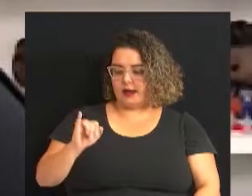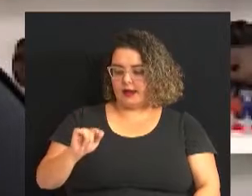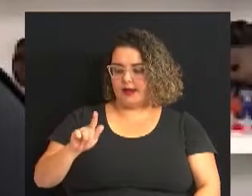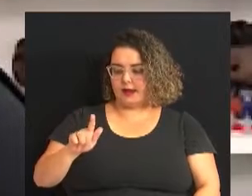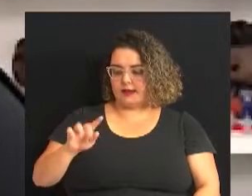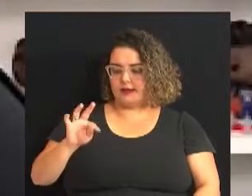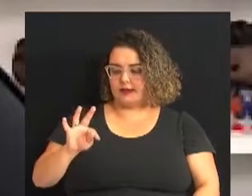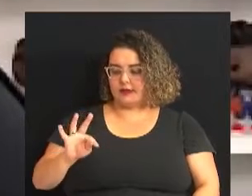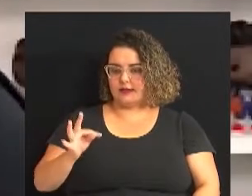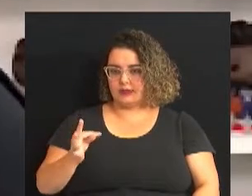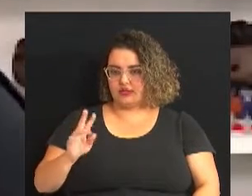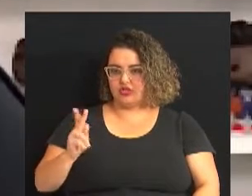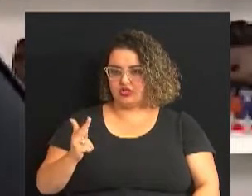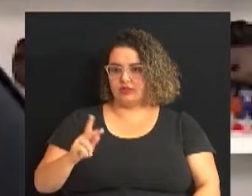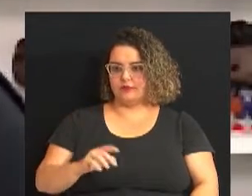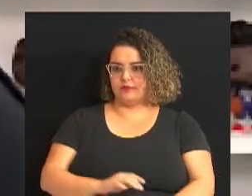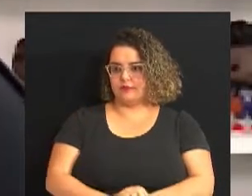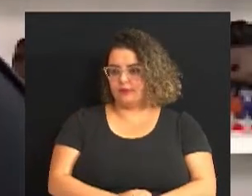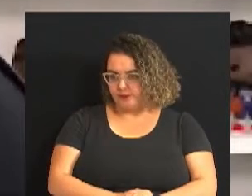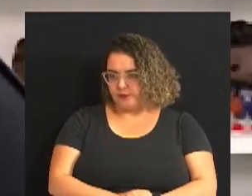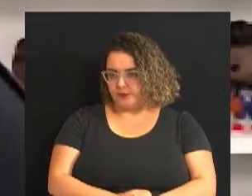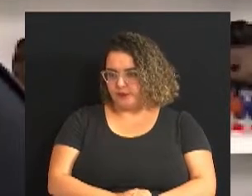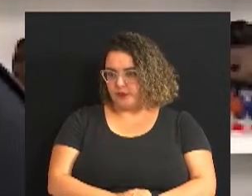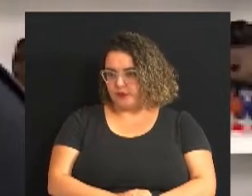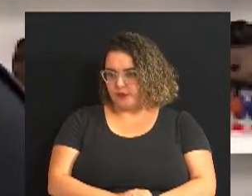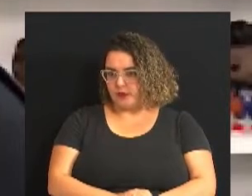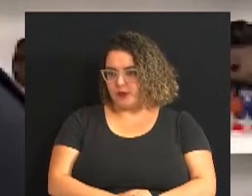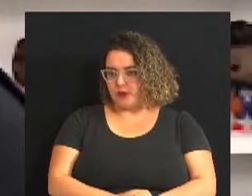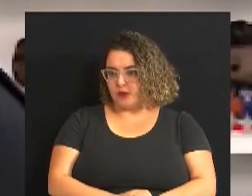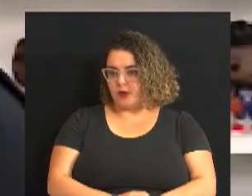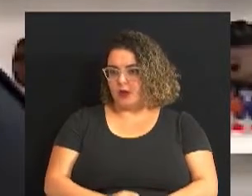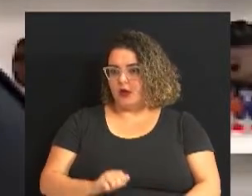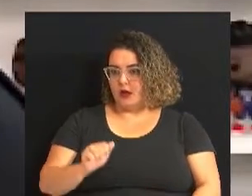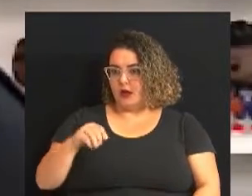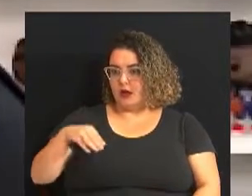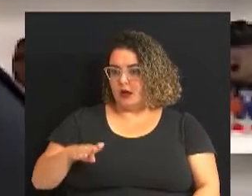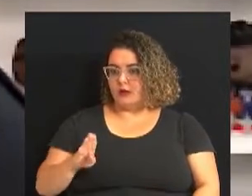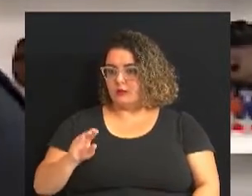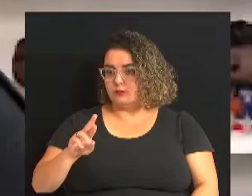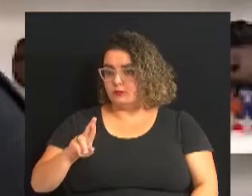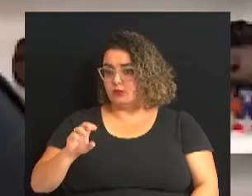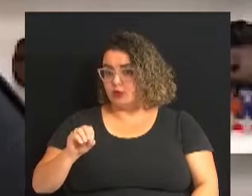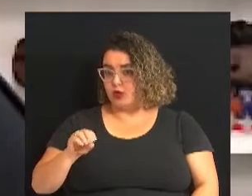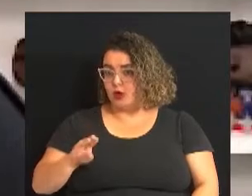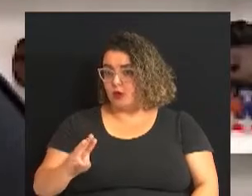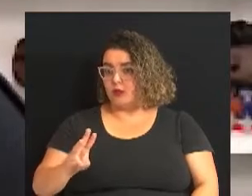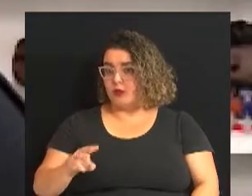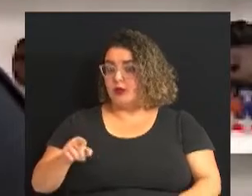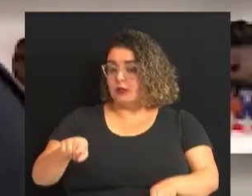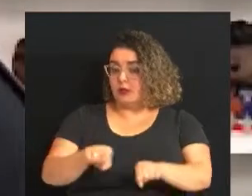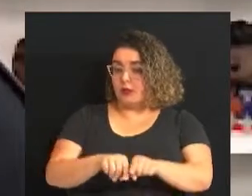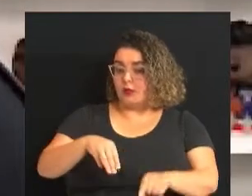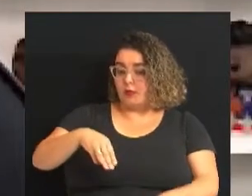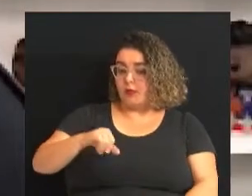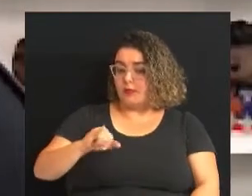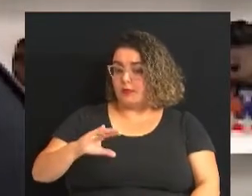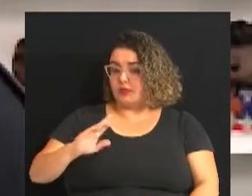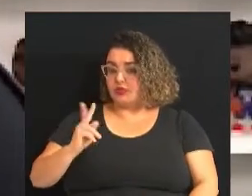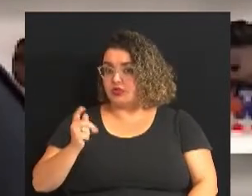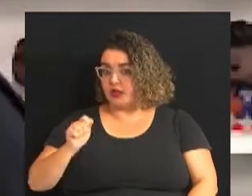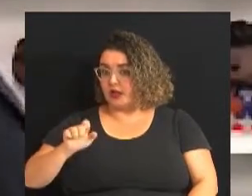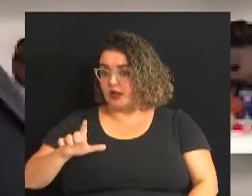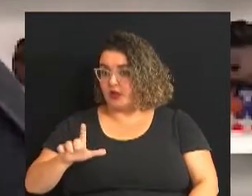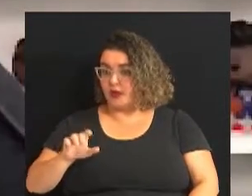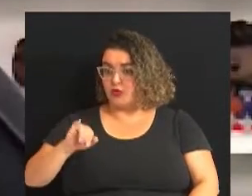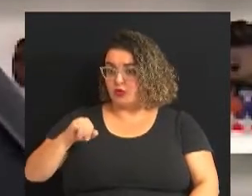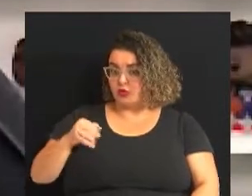últimas claras escolhas é o Kwame Brown, que foi número 1 do draft quando o Michael Jordan resolve voltar a jogar pela última vez. Ele